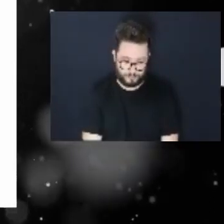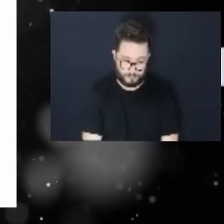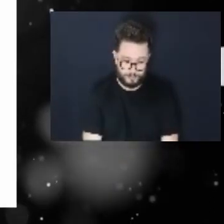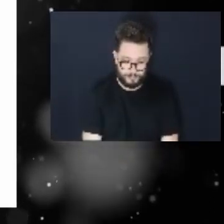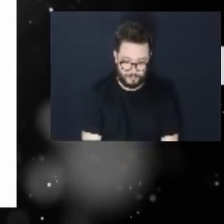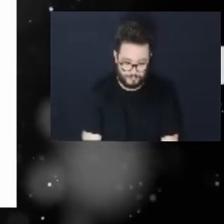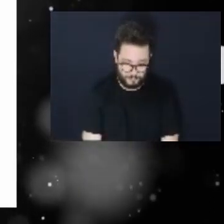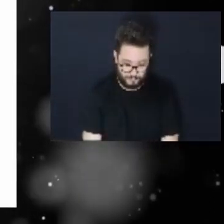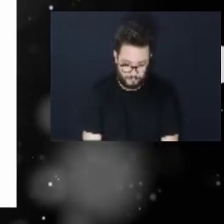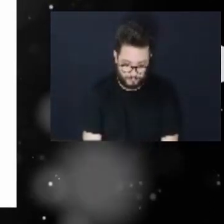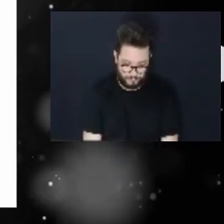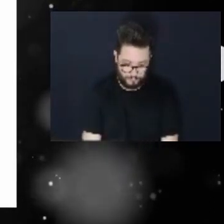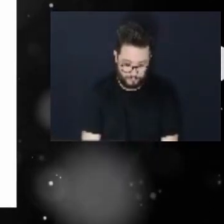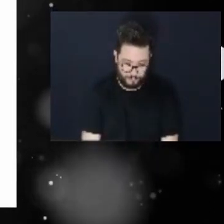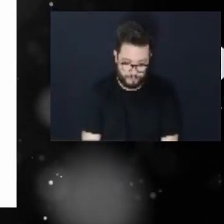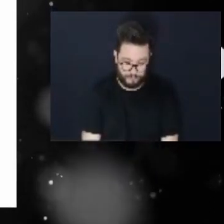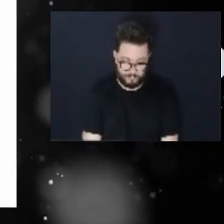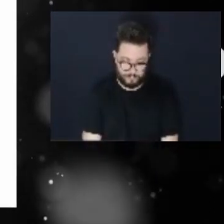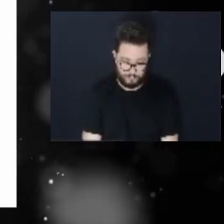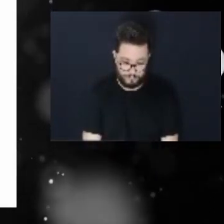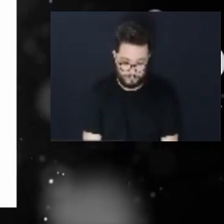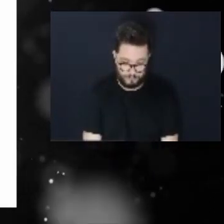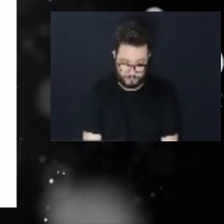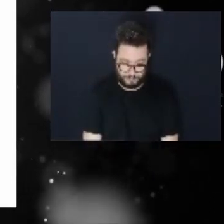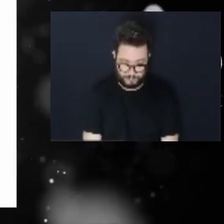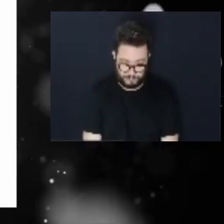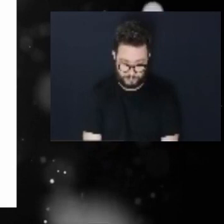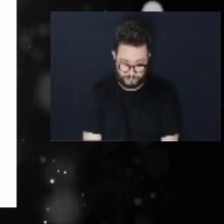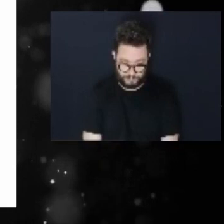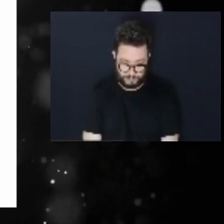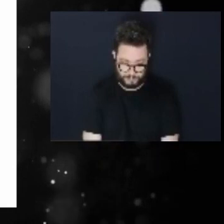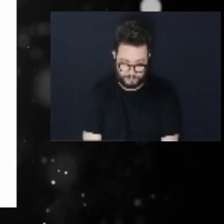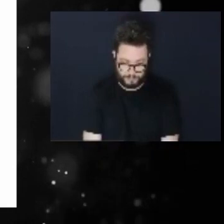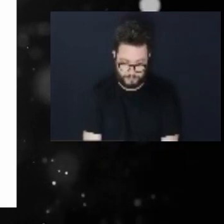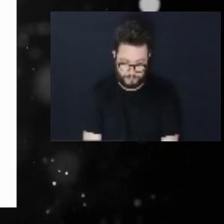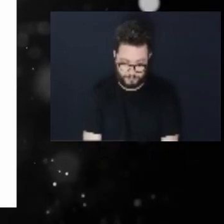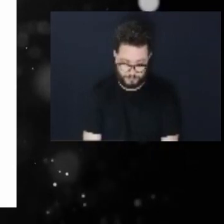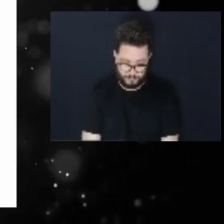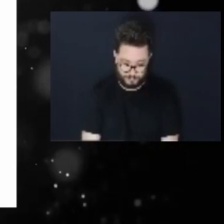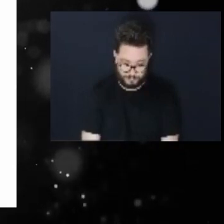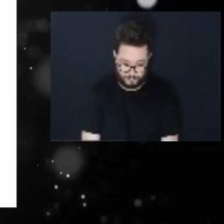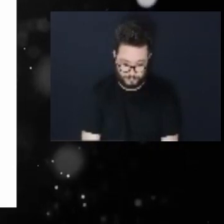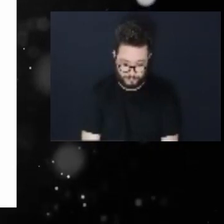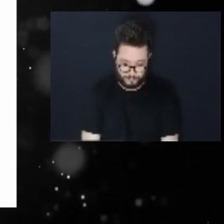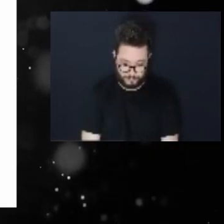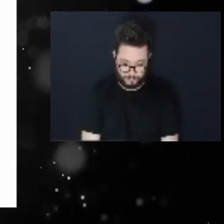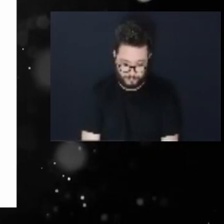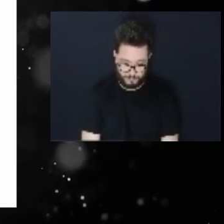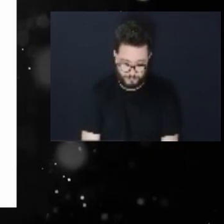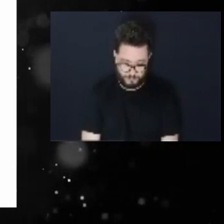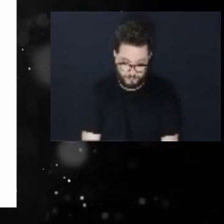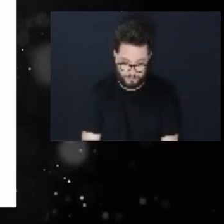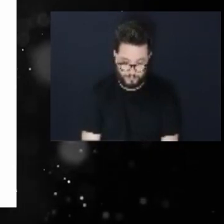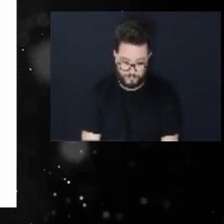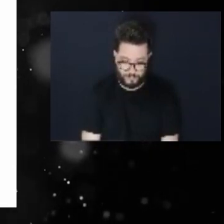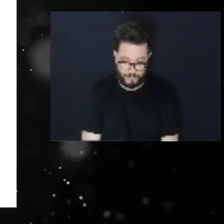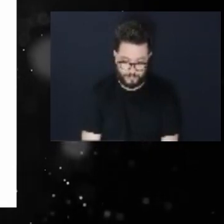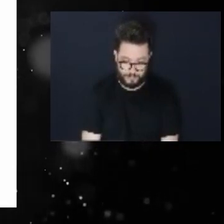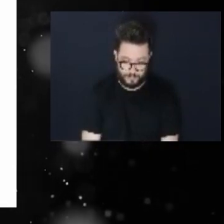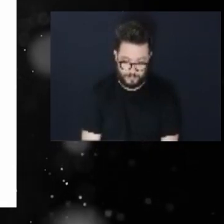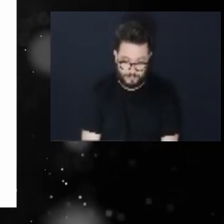que crianças têm uma carga viral equivalente aos adultos e mesmo assintomáticas